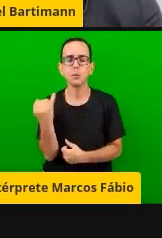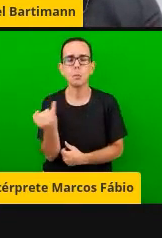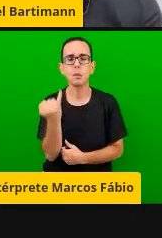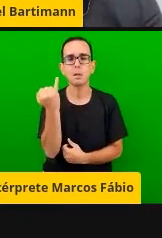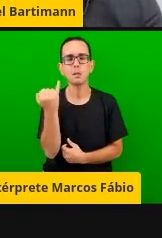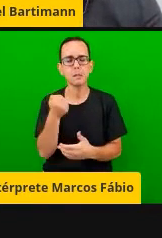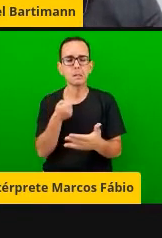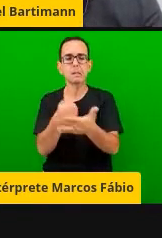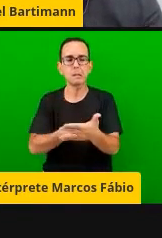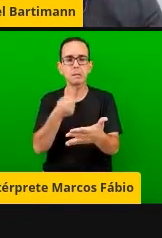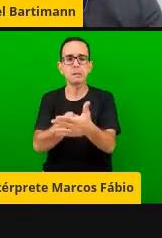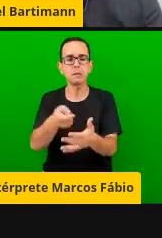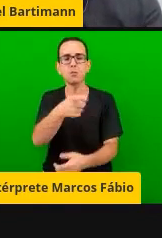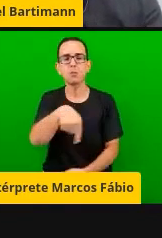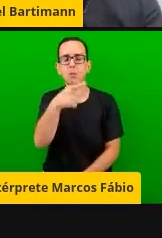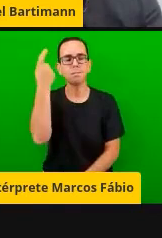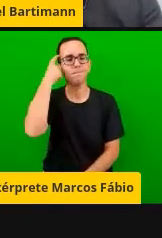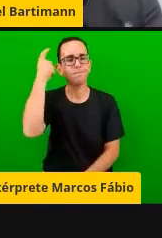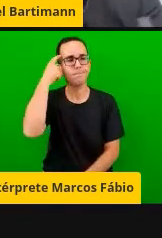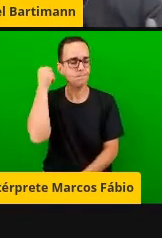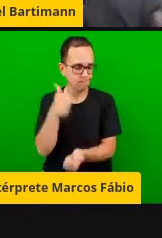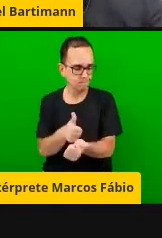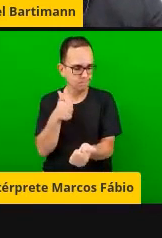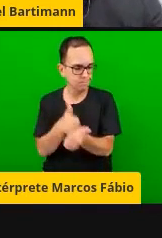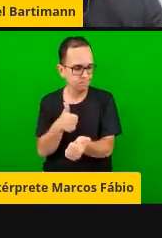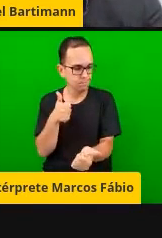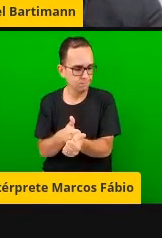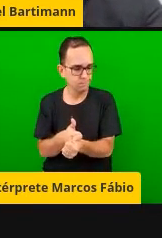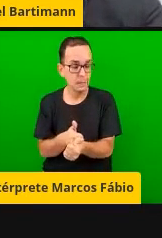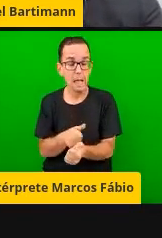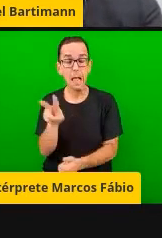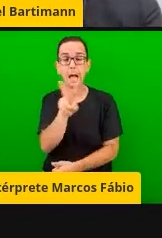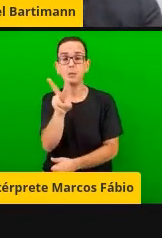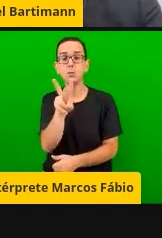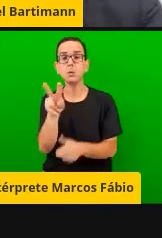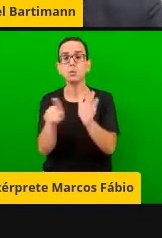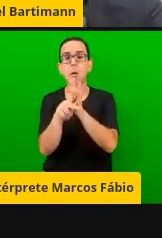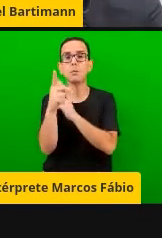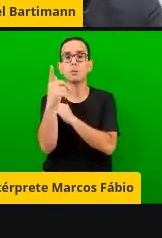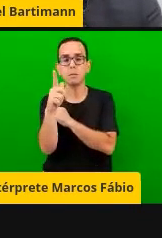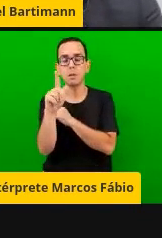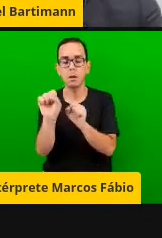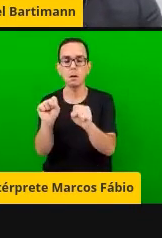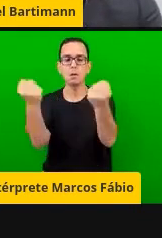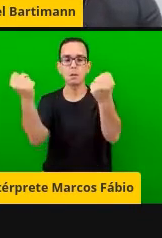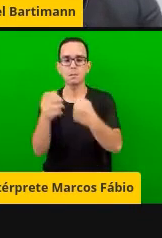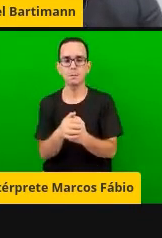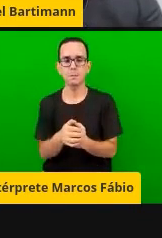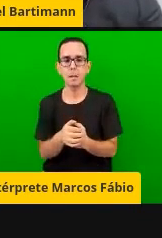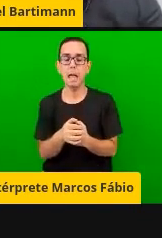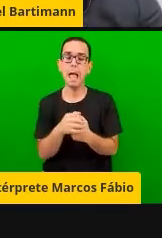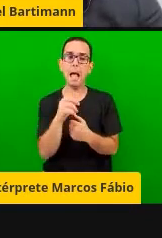os professores a pensar sobre as duas geografias que o Yves levanta. A geografia do Estado